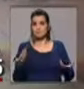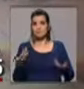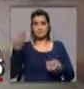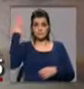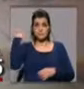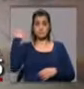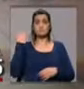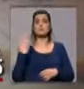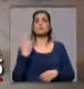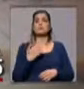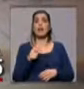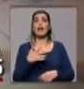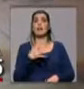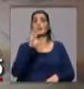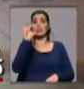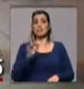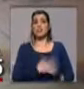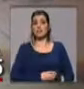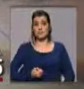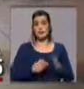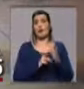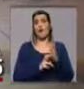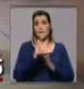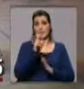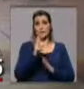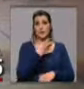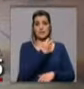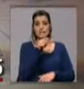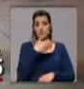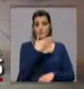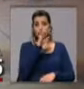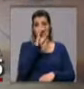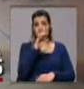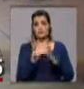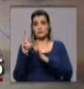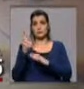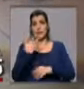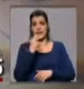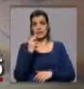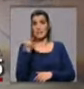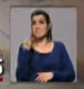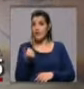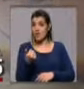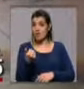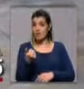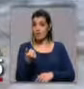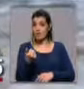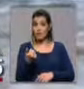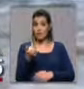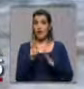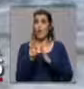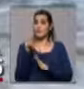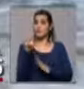ao terceiro, a taxa de desemprego aumentou de 13,1% para 13,5%. Uma subida